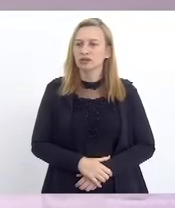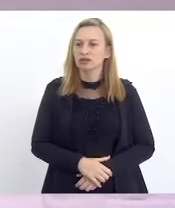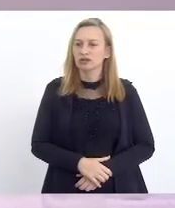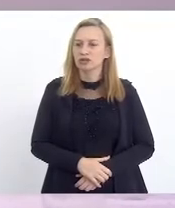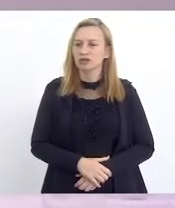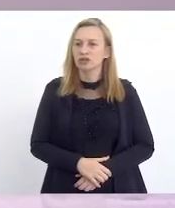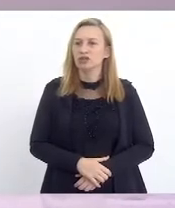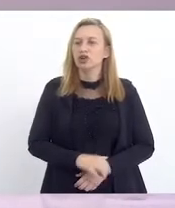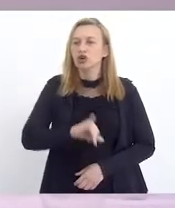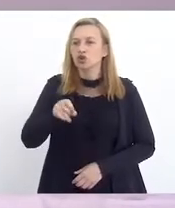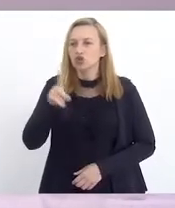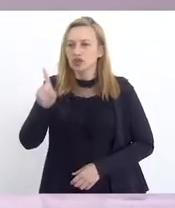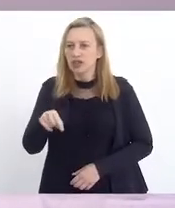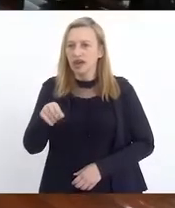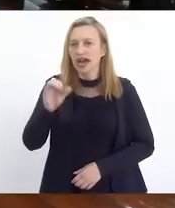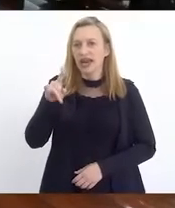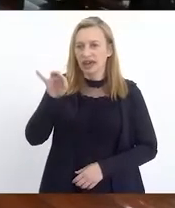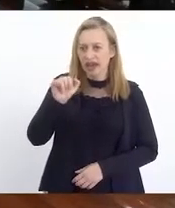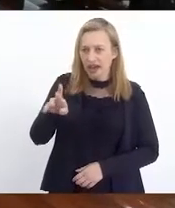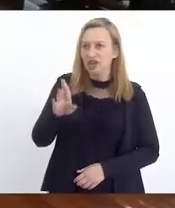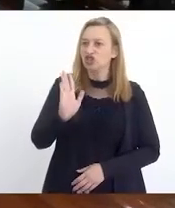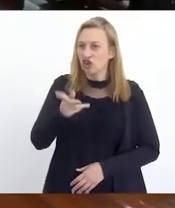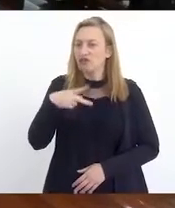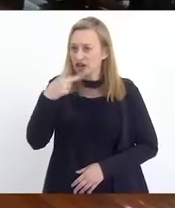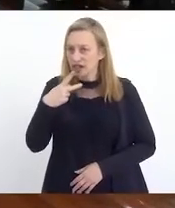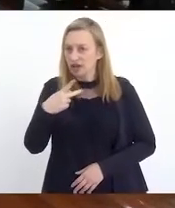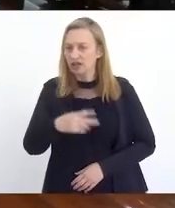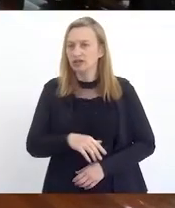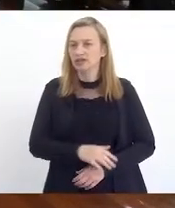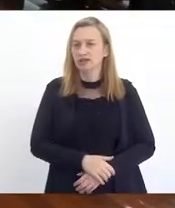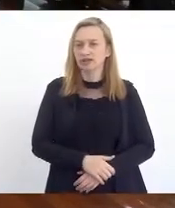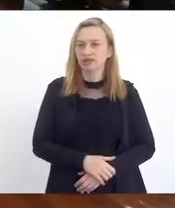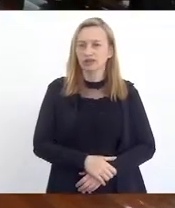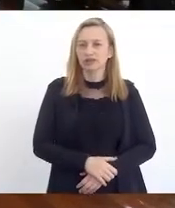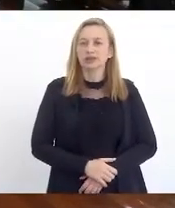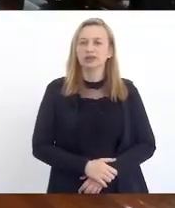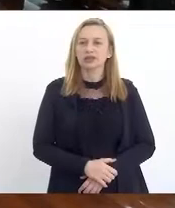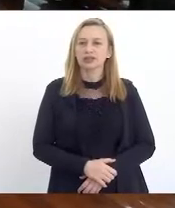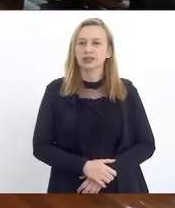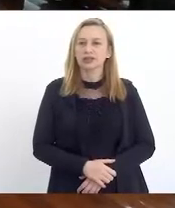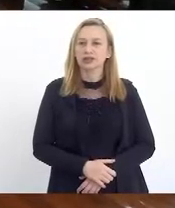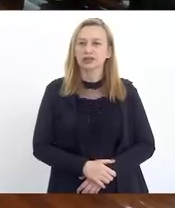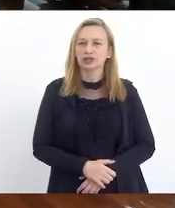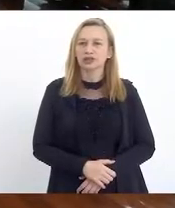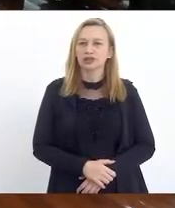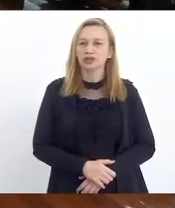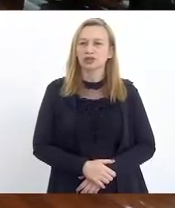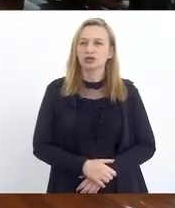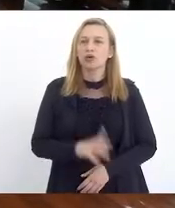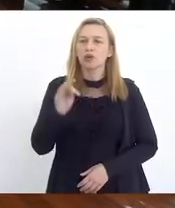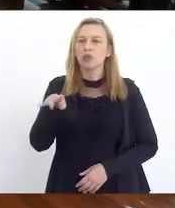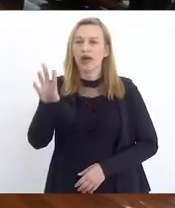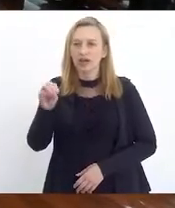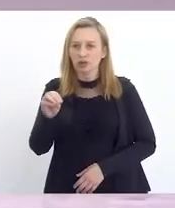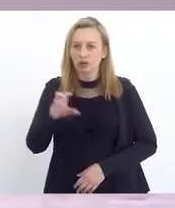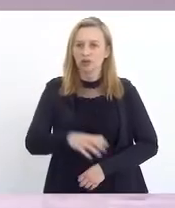José Alencar, também já citei, já? Estamos juntos aí sempre, presentes aqui nas audiências. Humberto já foi